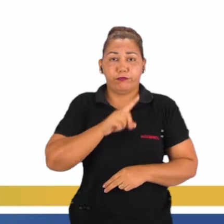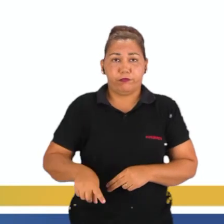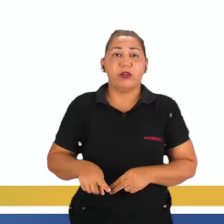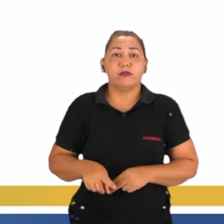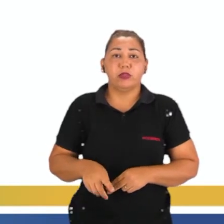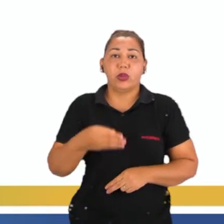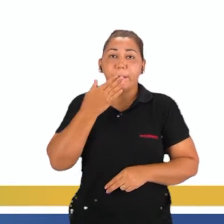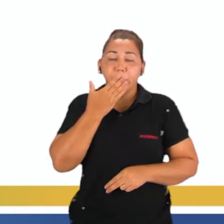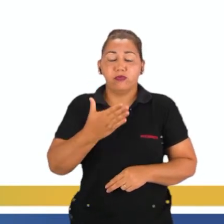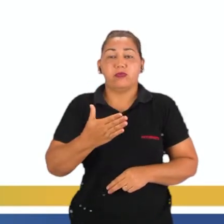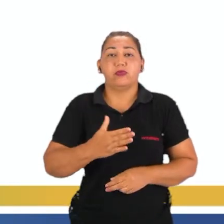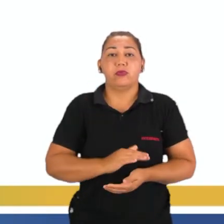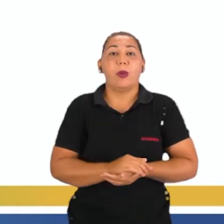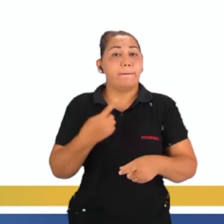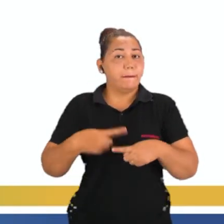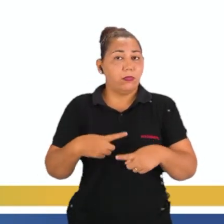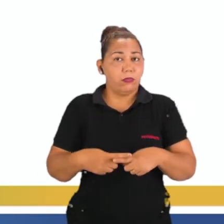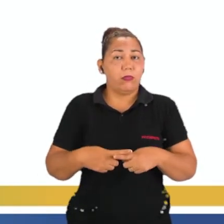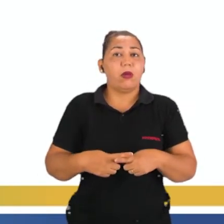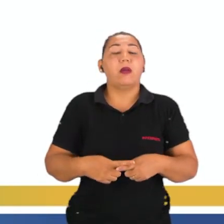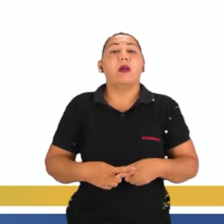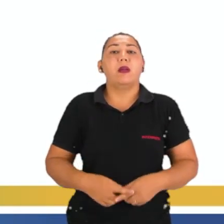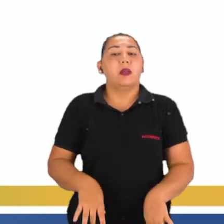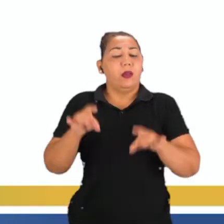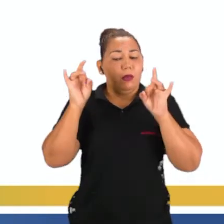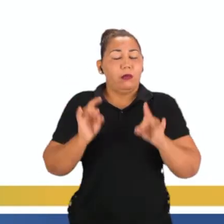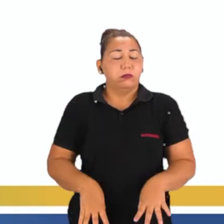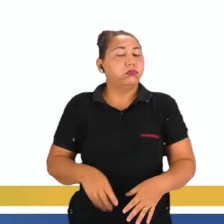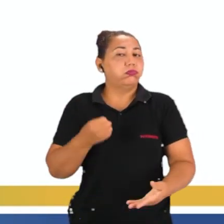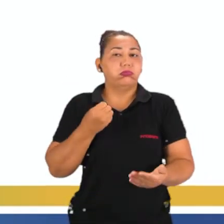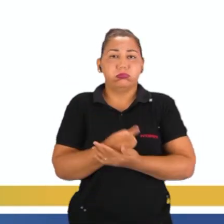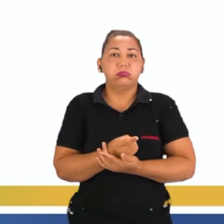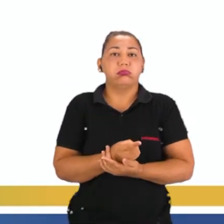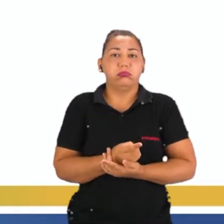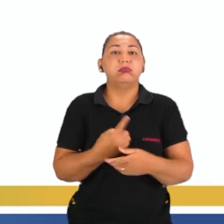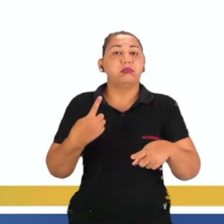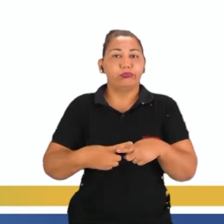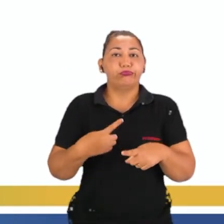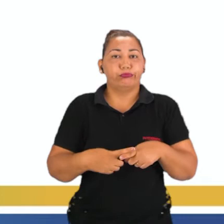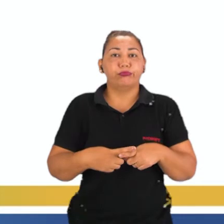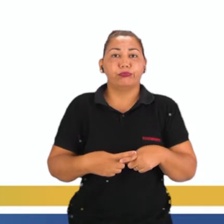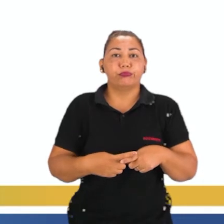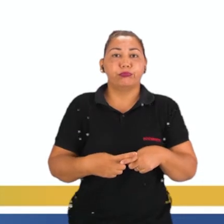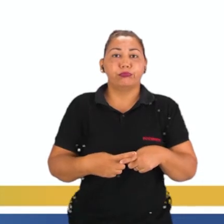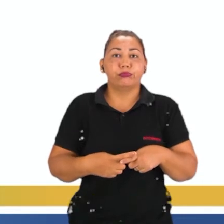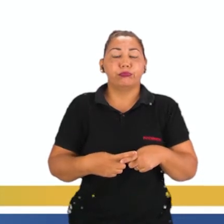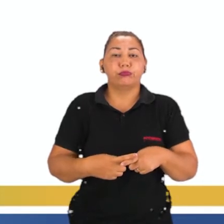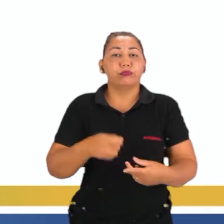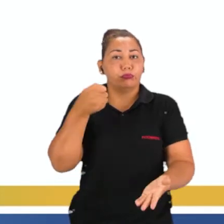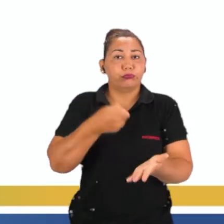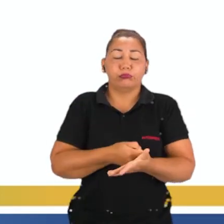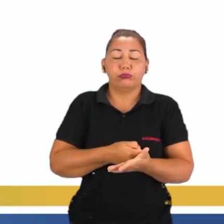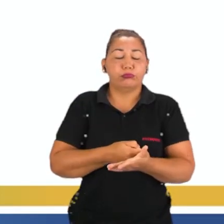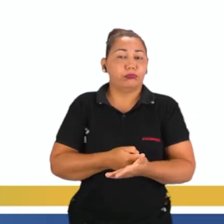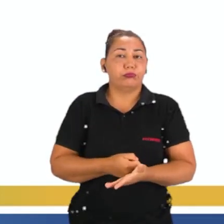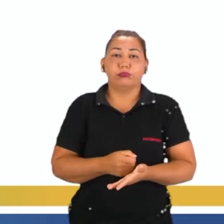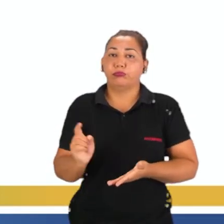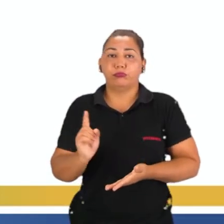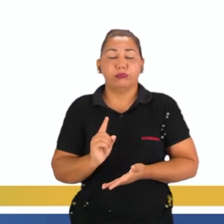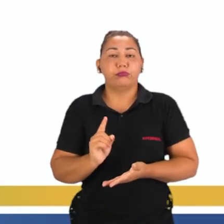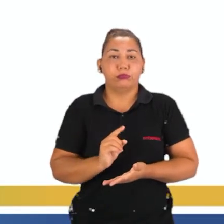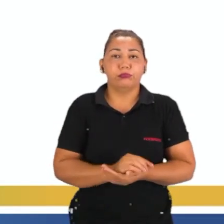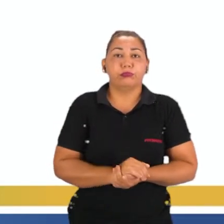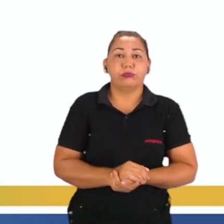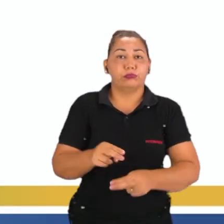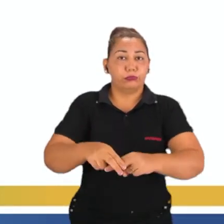do pedido, pois eu já desisti da compra em função do descumprimento do prazo de entrega. De modo que eu requeiro